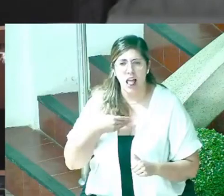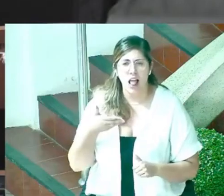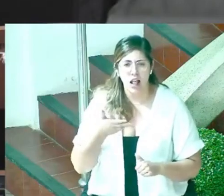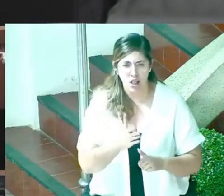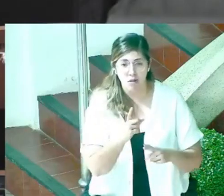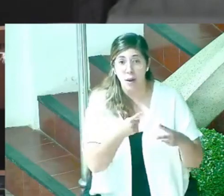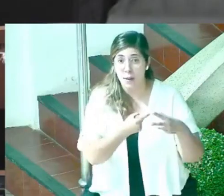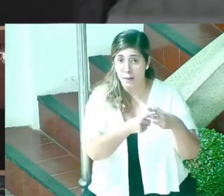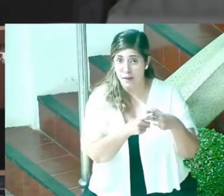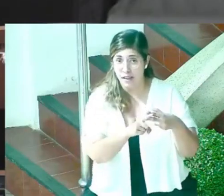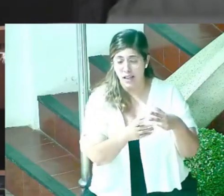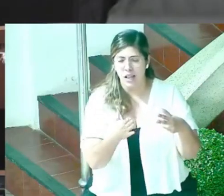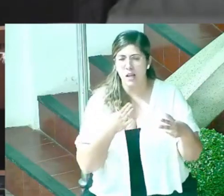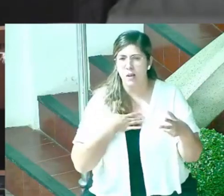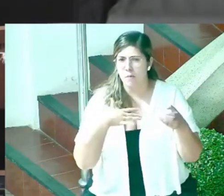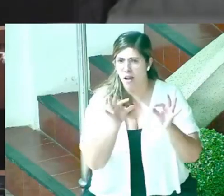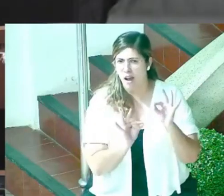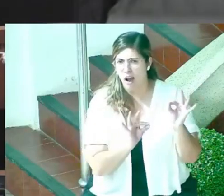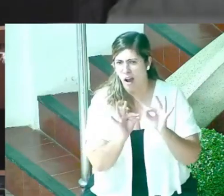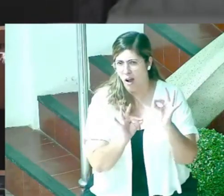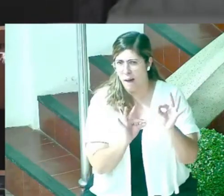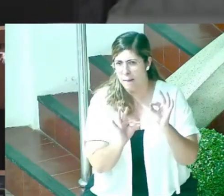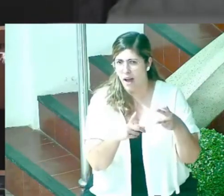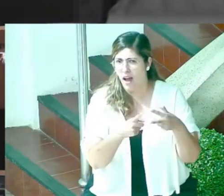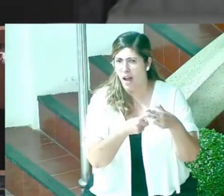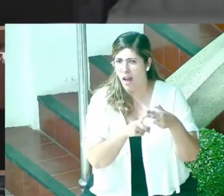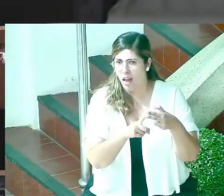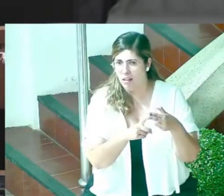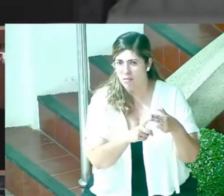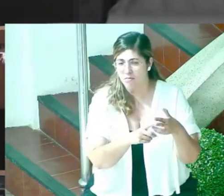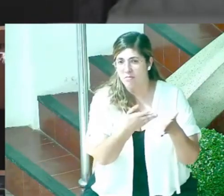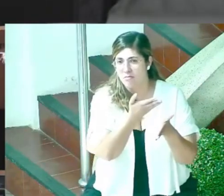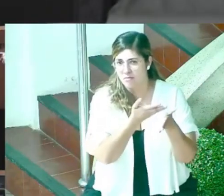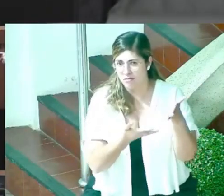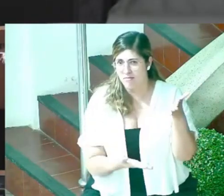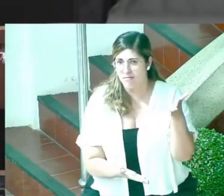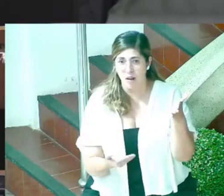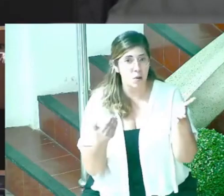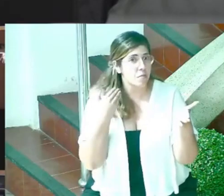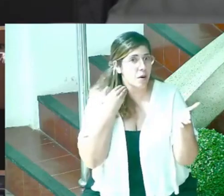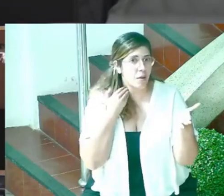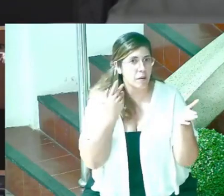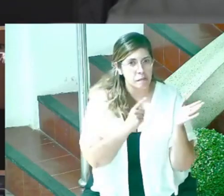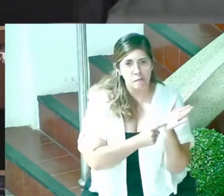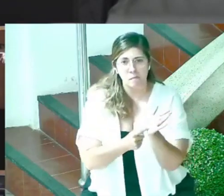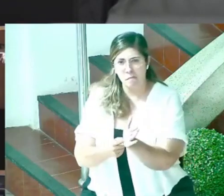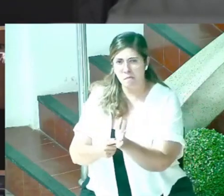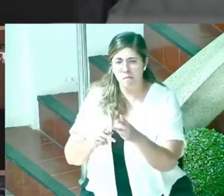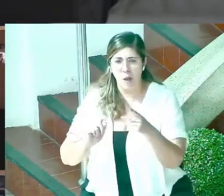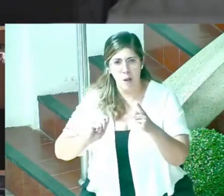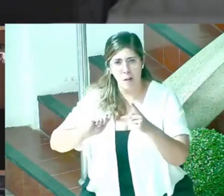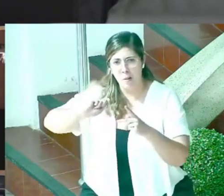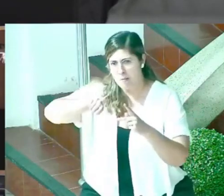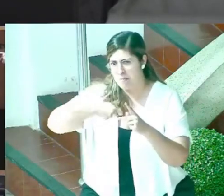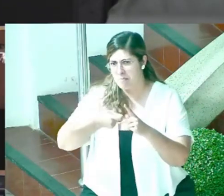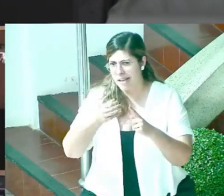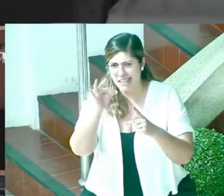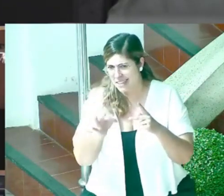Portanto, se chegarmos à conclusão de que o perdão recebido de Deus é um prêmio dado devido aos nossos próprios atos de